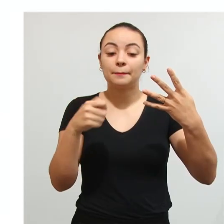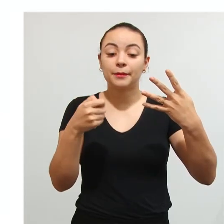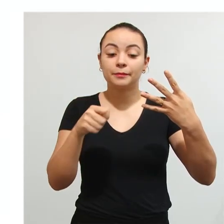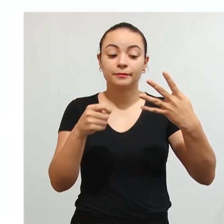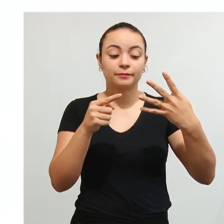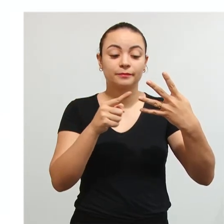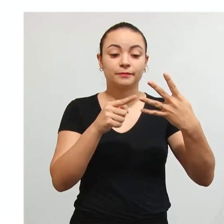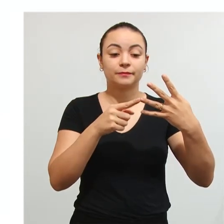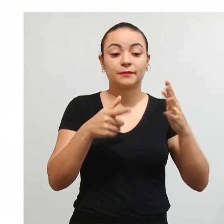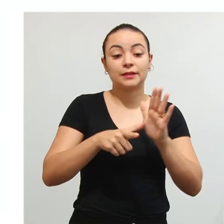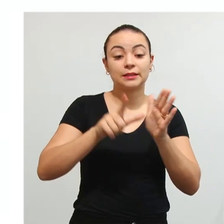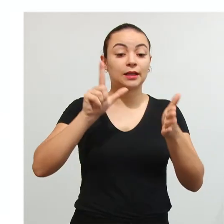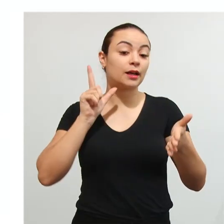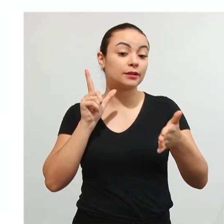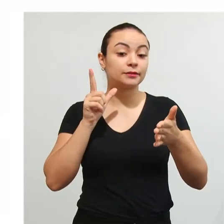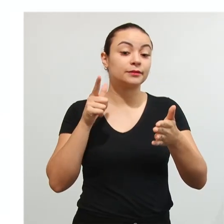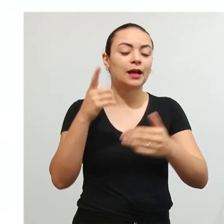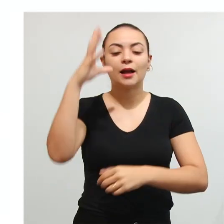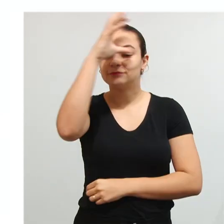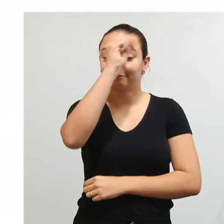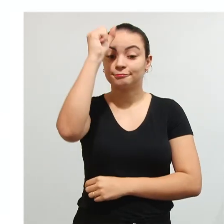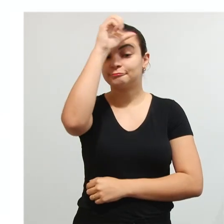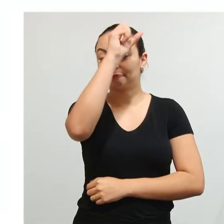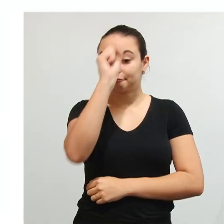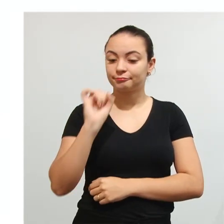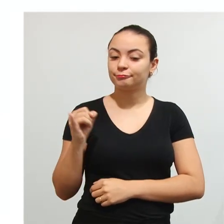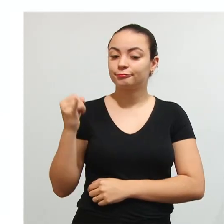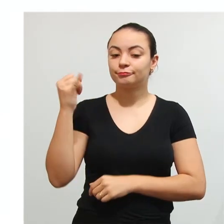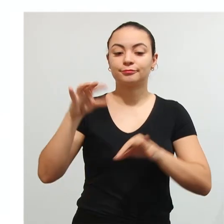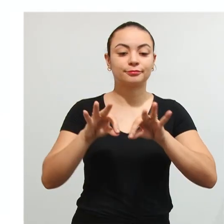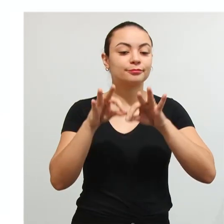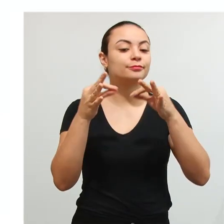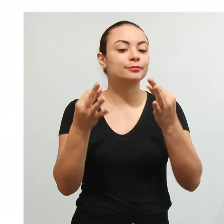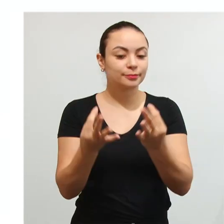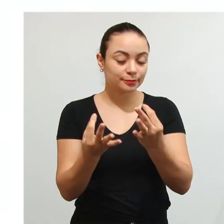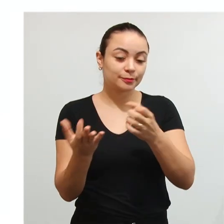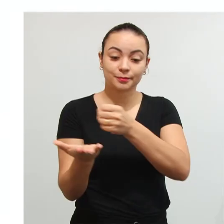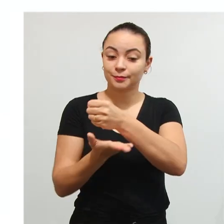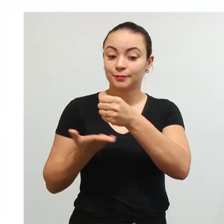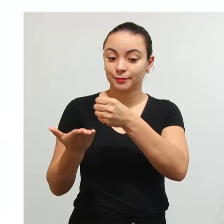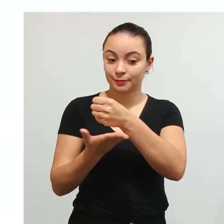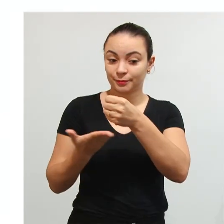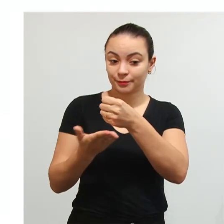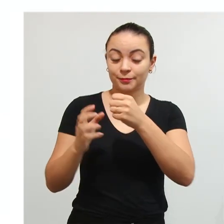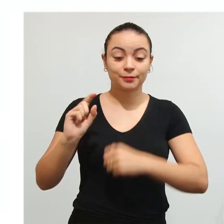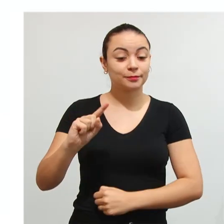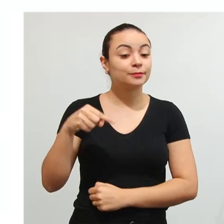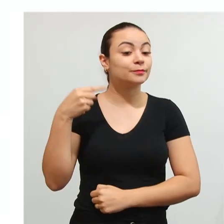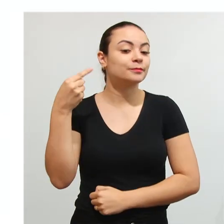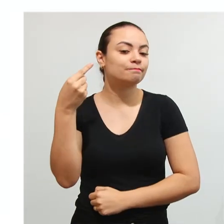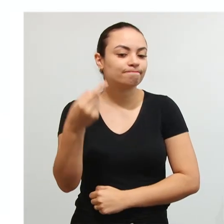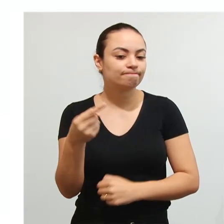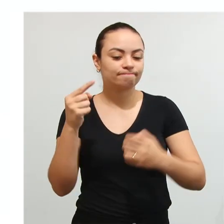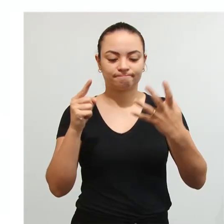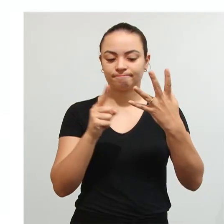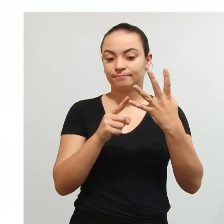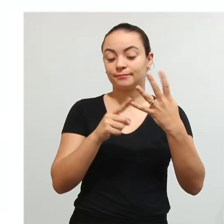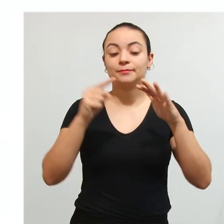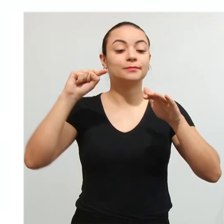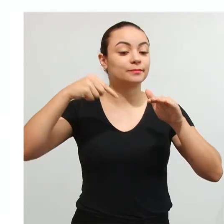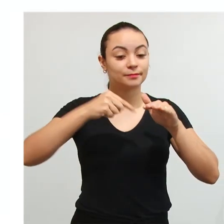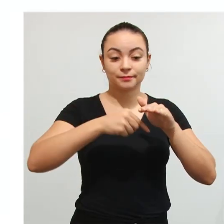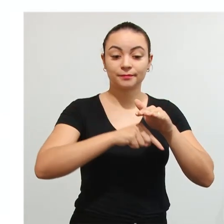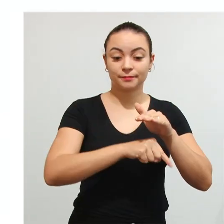de empréstimos usuais, seja no meio comercial, seja no meio bancário, é os juros compostos, a gente vai distribuir